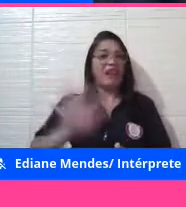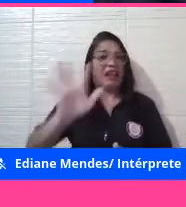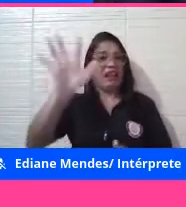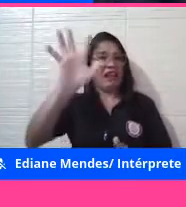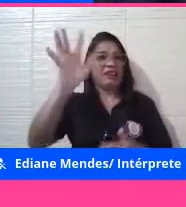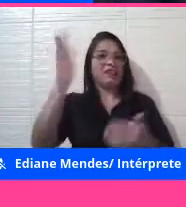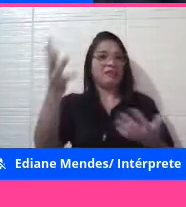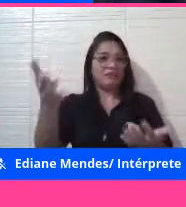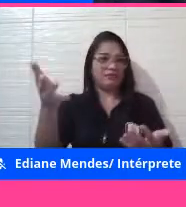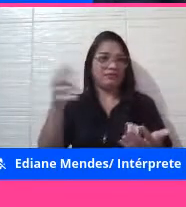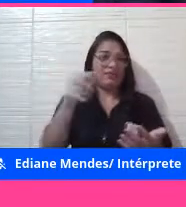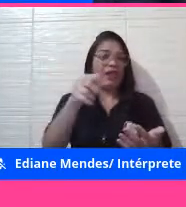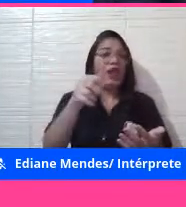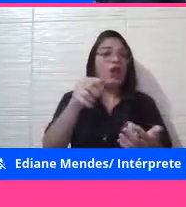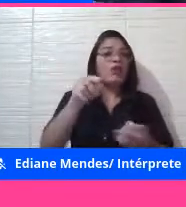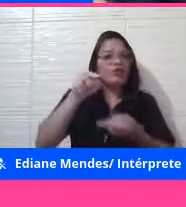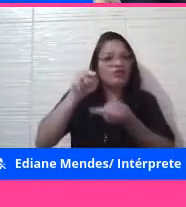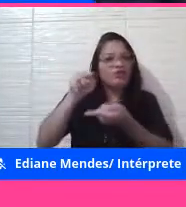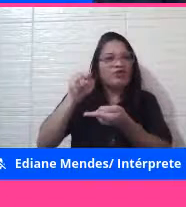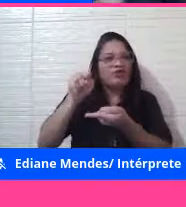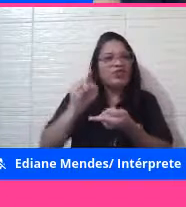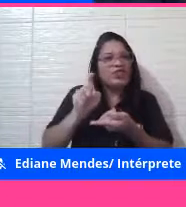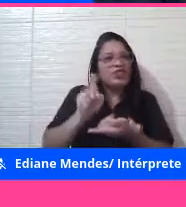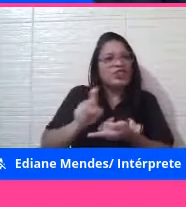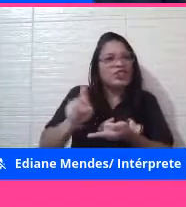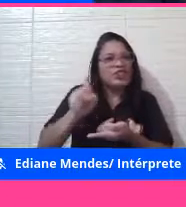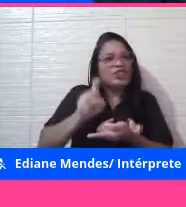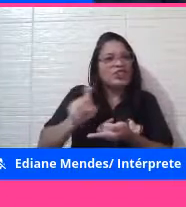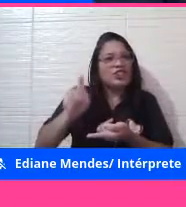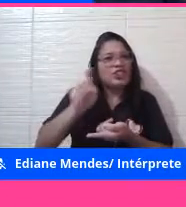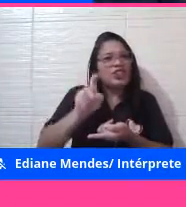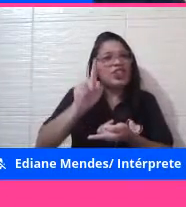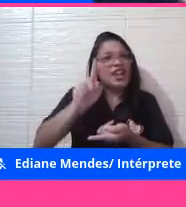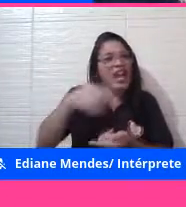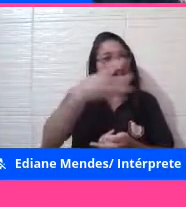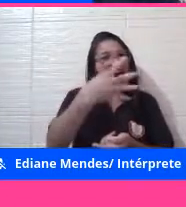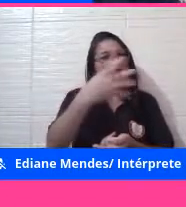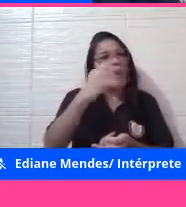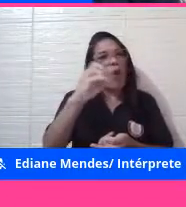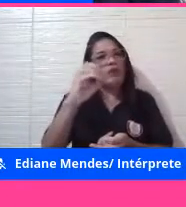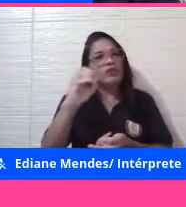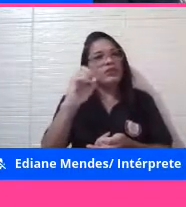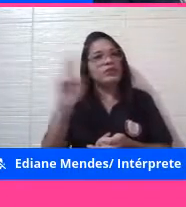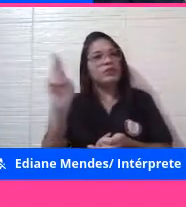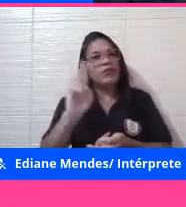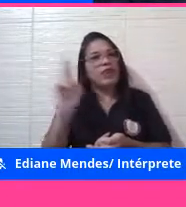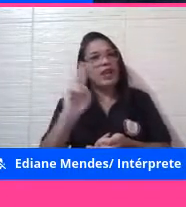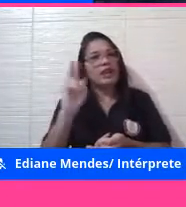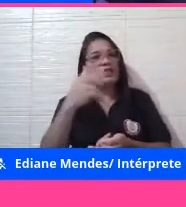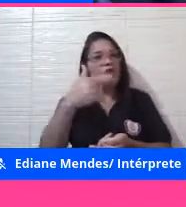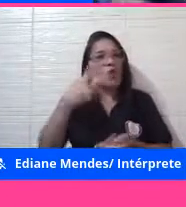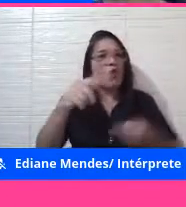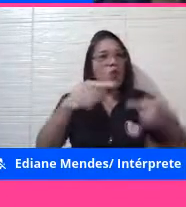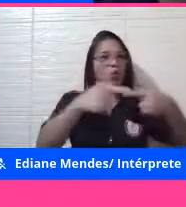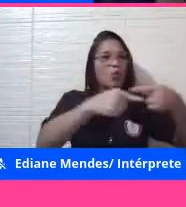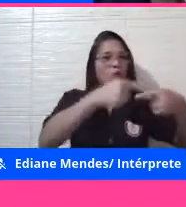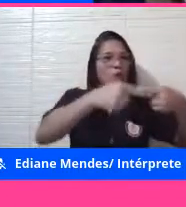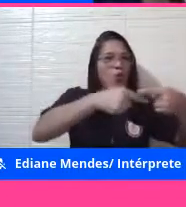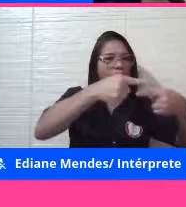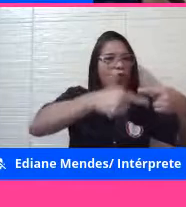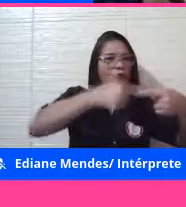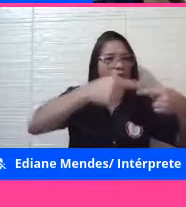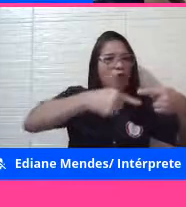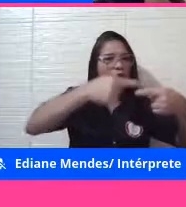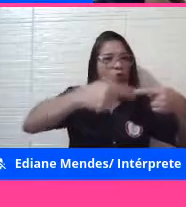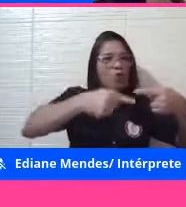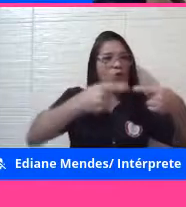torno de 400, 500 reais, enquanto um rolo de filamento é exatamente igual a esse daqui, ó. Um